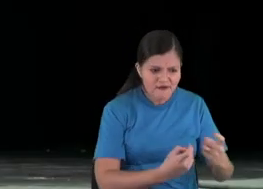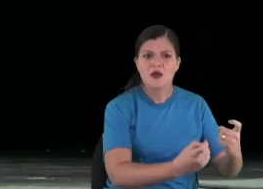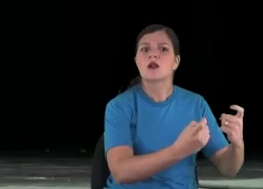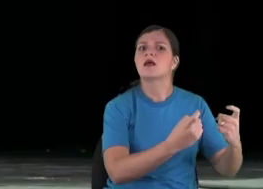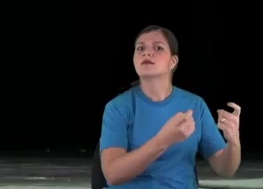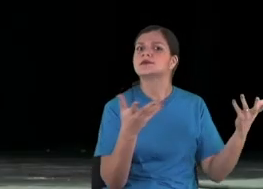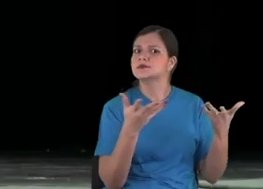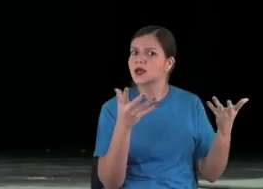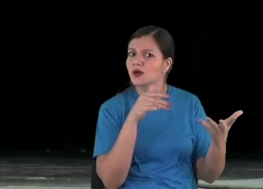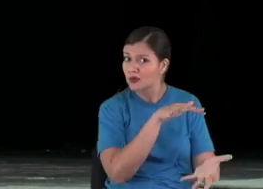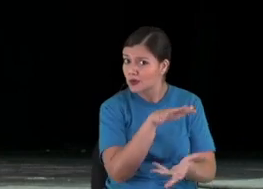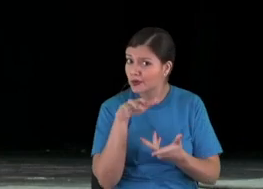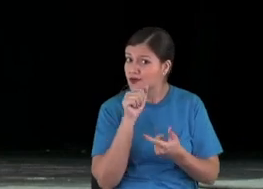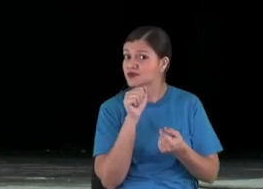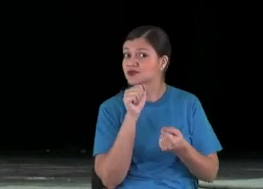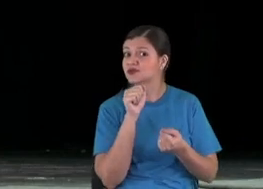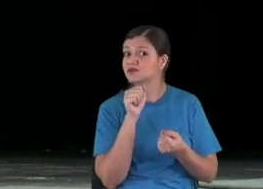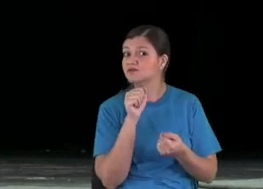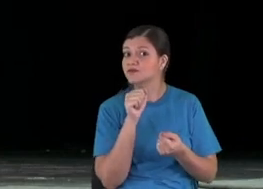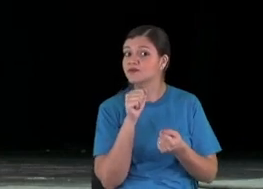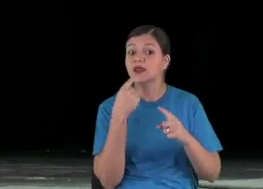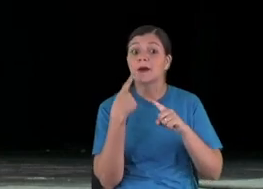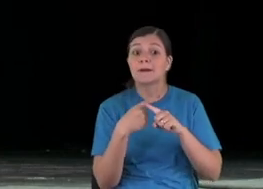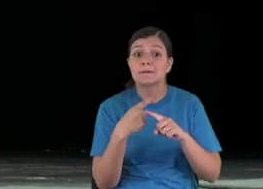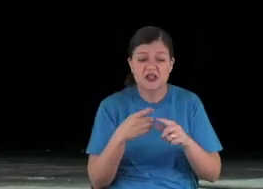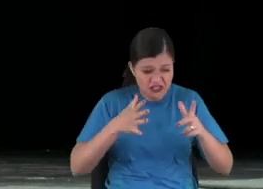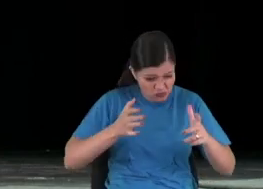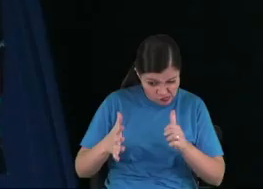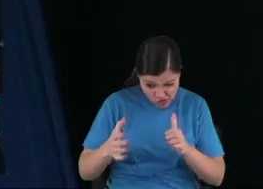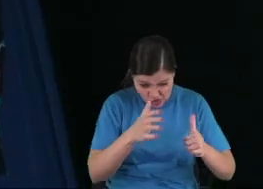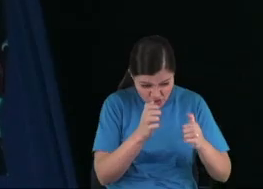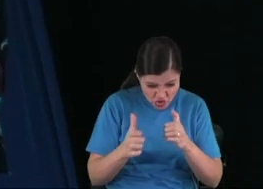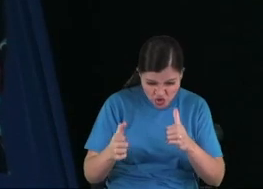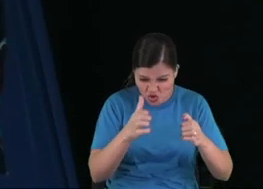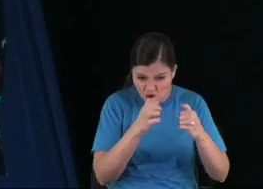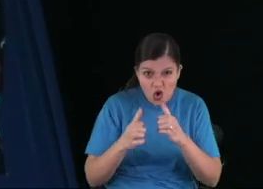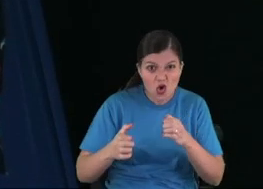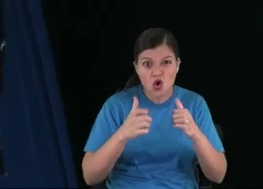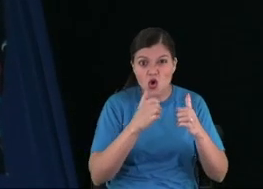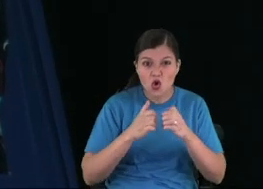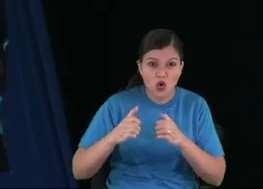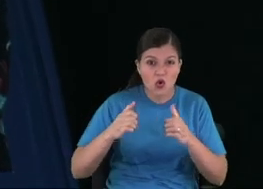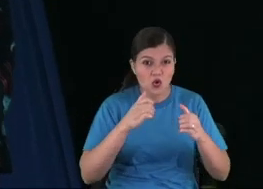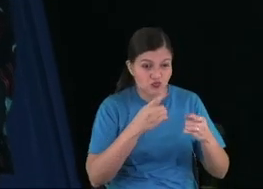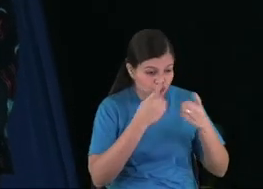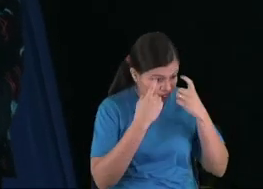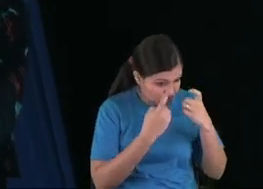fala, porque é muito dinheiro. Jogos de violência. Tem crianças que passam